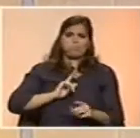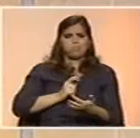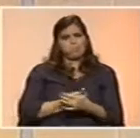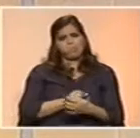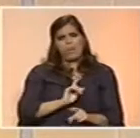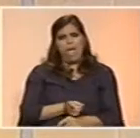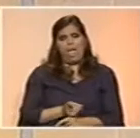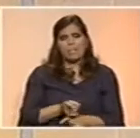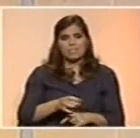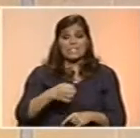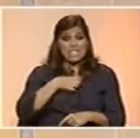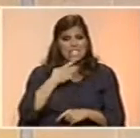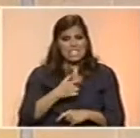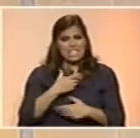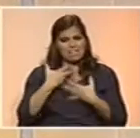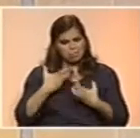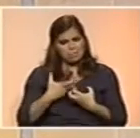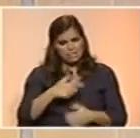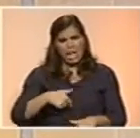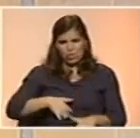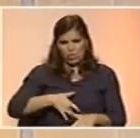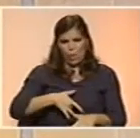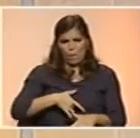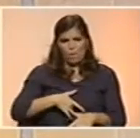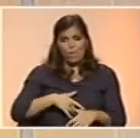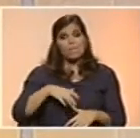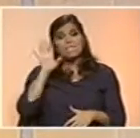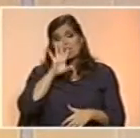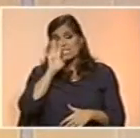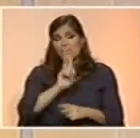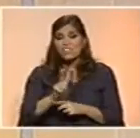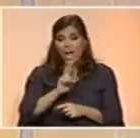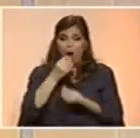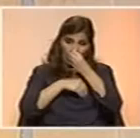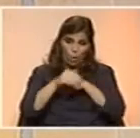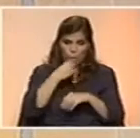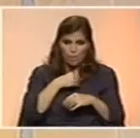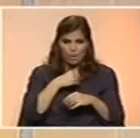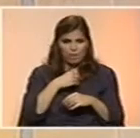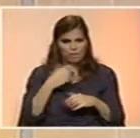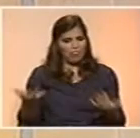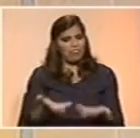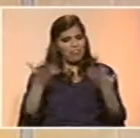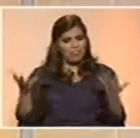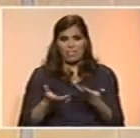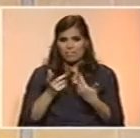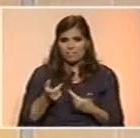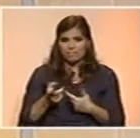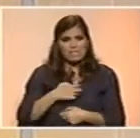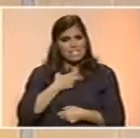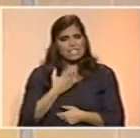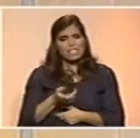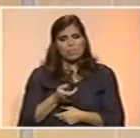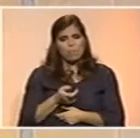Essa sensação, entre aspas, do peso no estômago é algo que com a alimentação vegetariana não se sente. Portanto, eu sinto muito, por exemplo, sinto muito mais